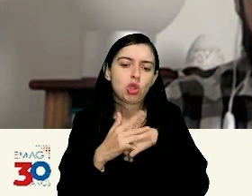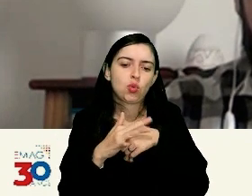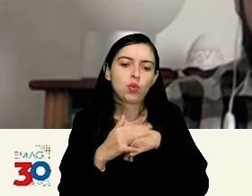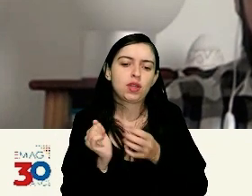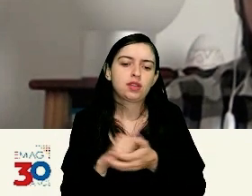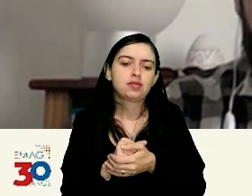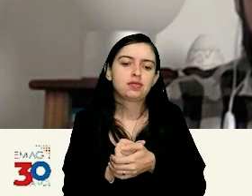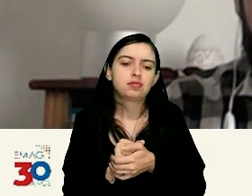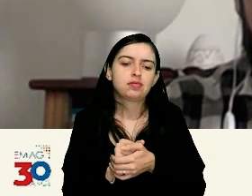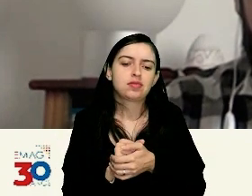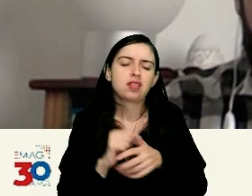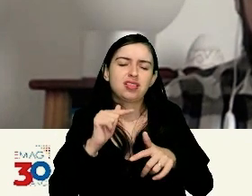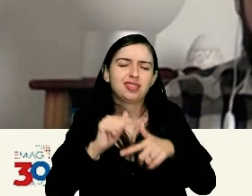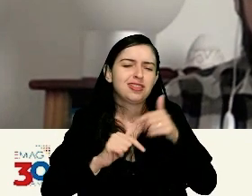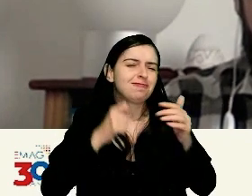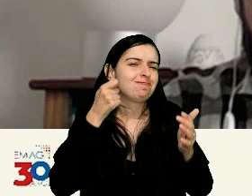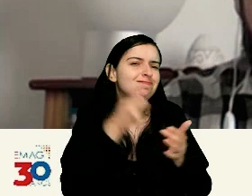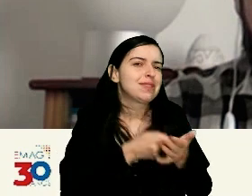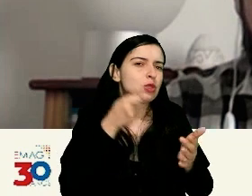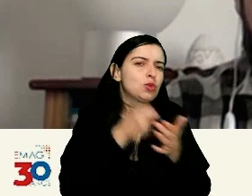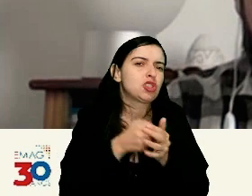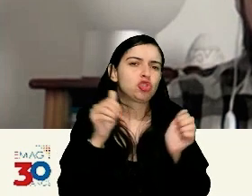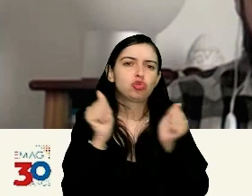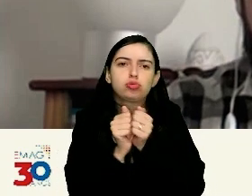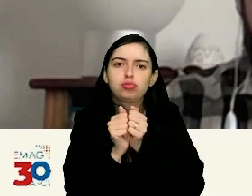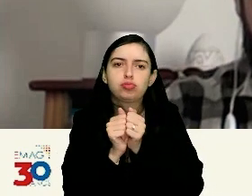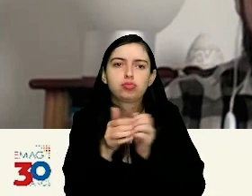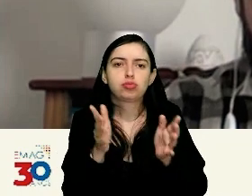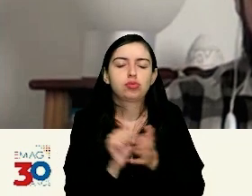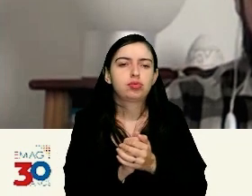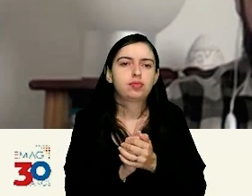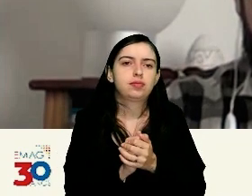junto com ela, embora ali bem novinho, mas eu acompanhei.